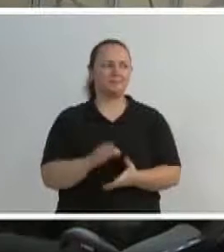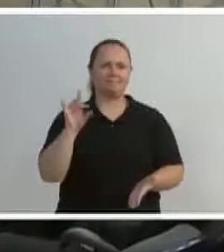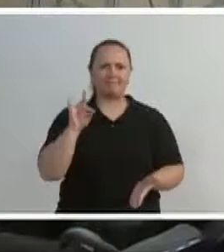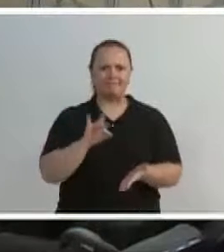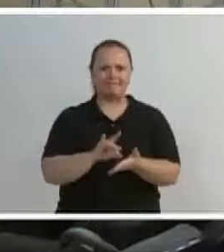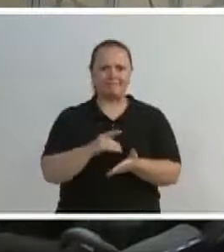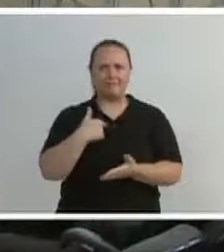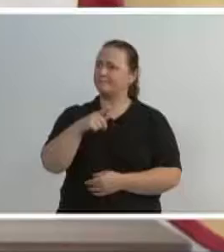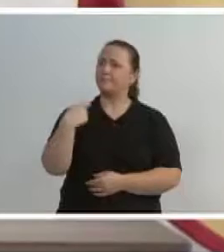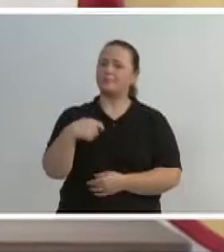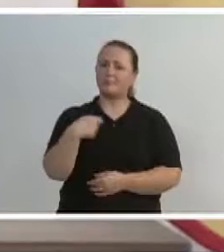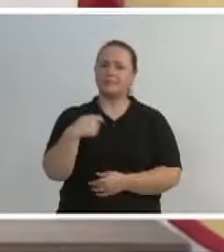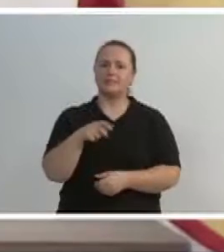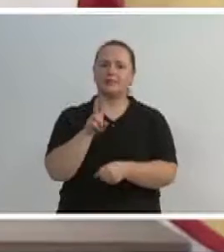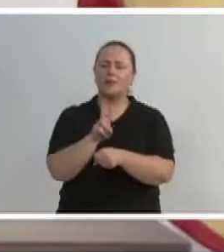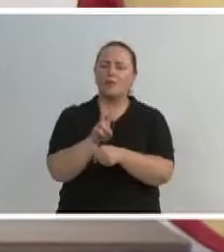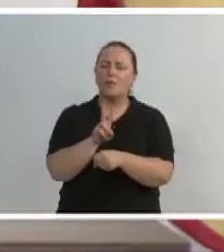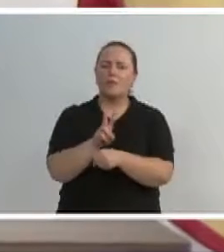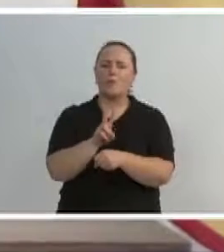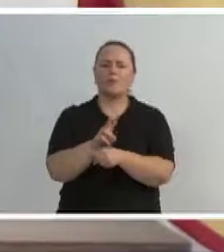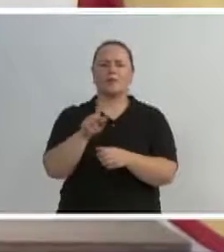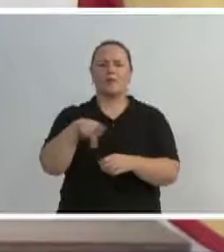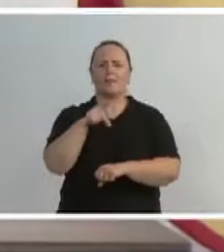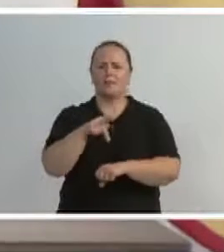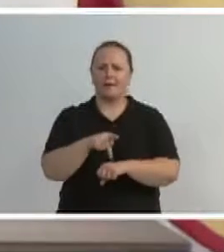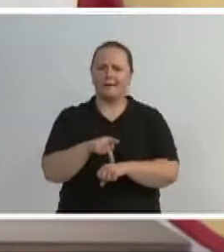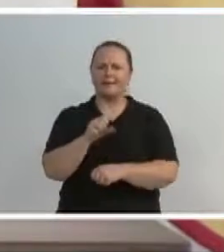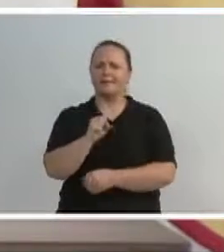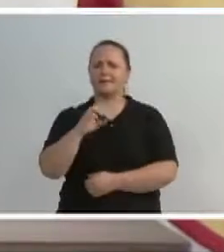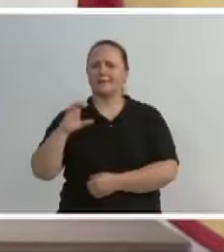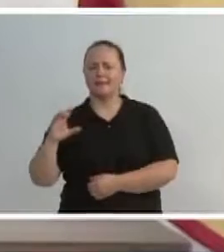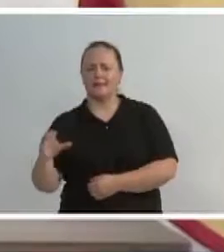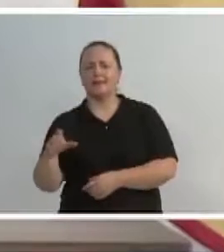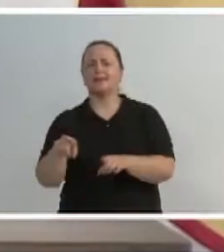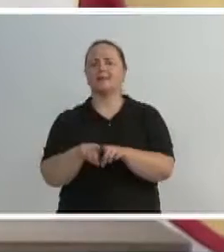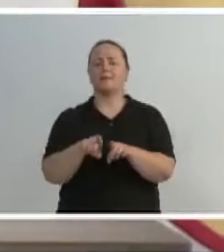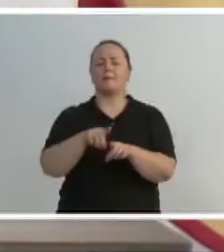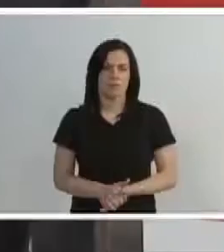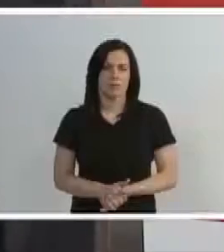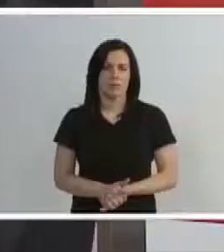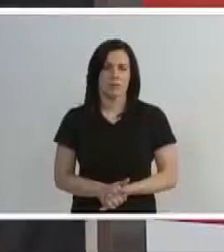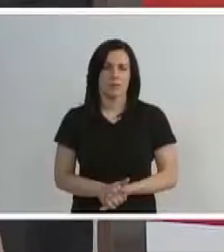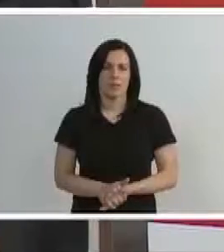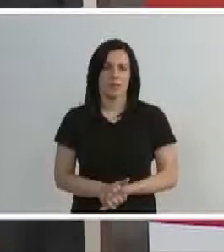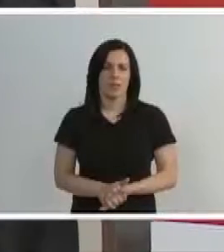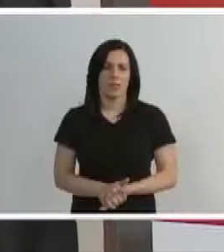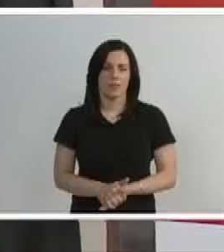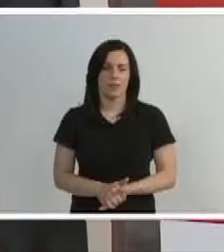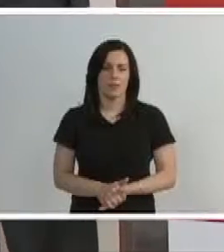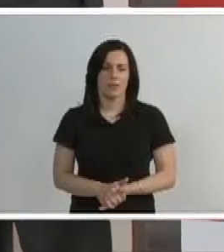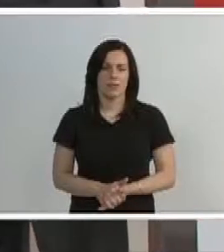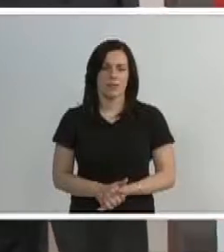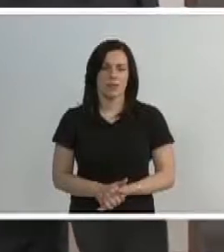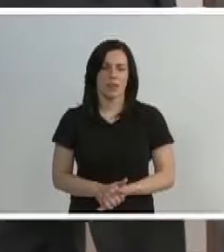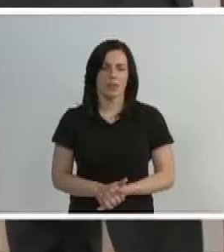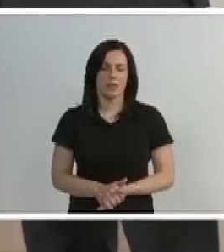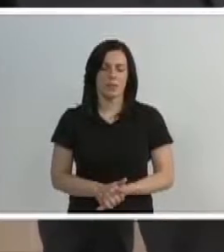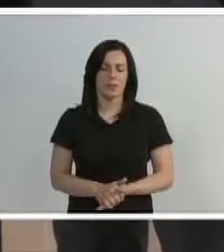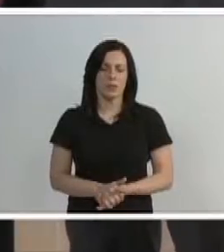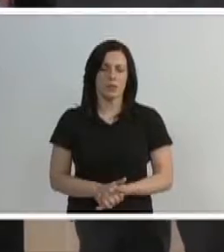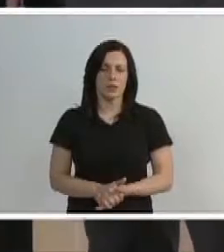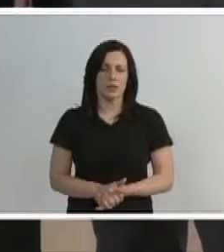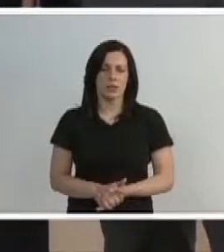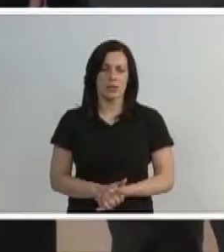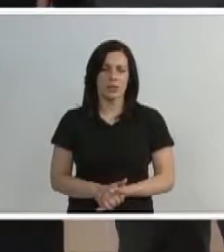sessão autoridades, representantes do Banco do Brasil e seus familiares. Foi homenageada também a primeira superintendente regional do